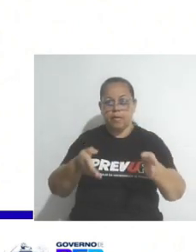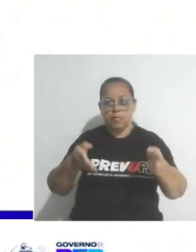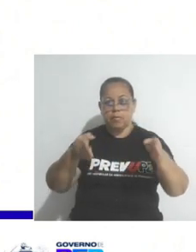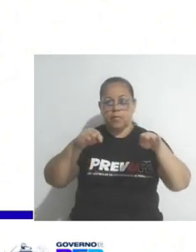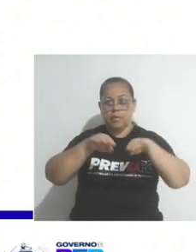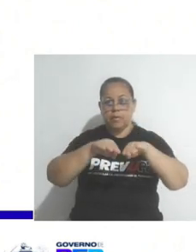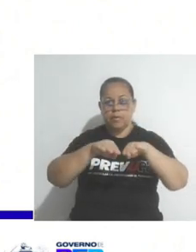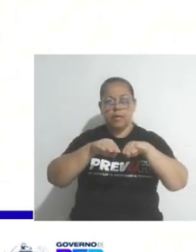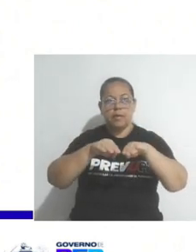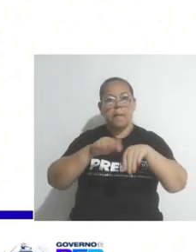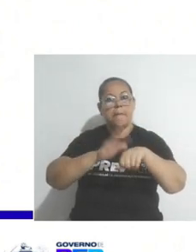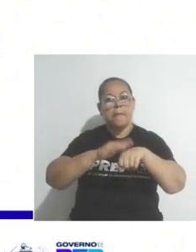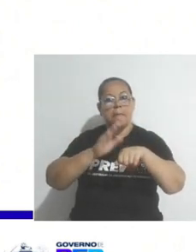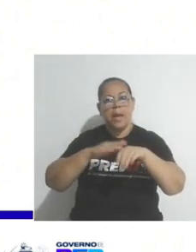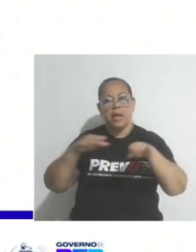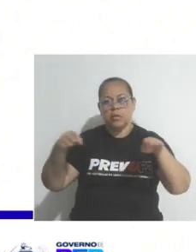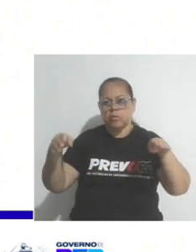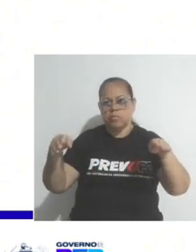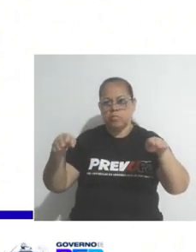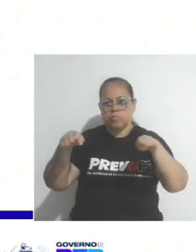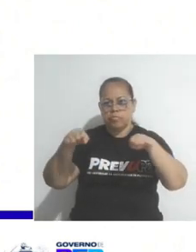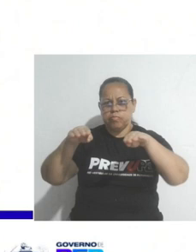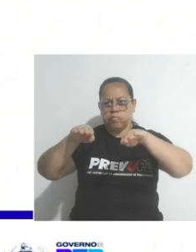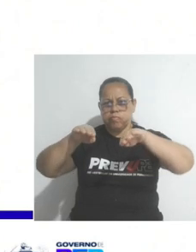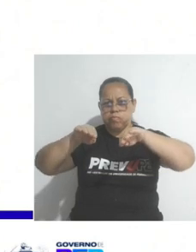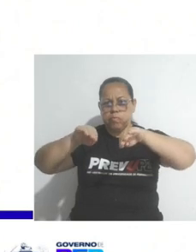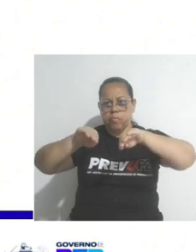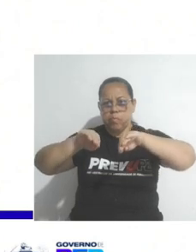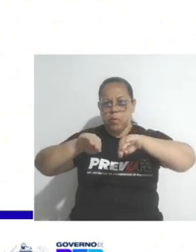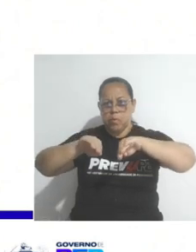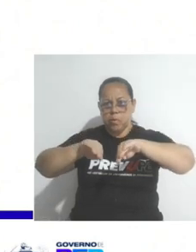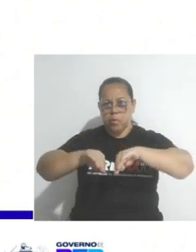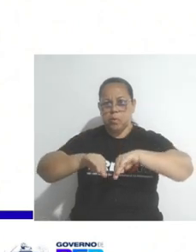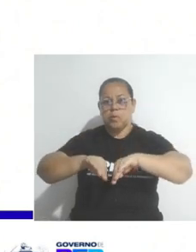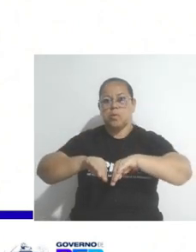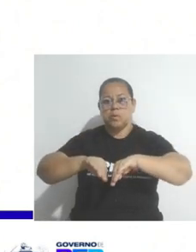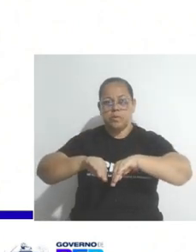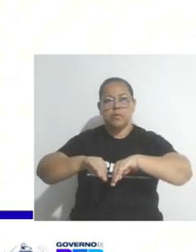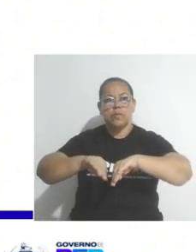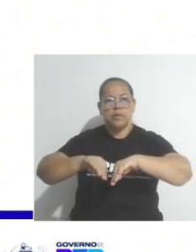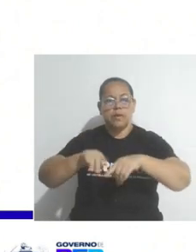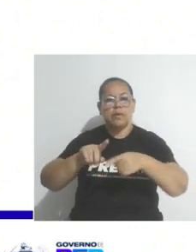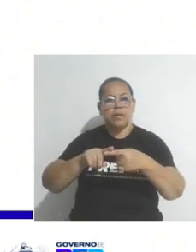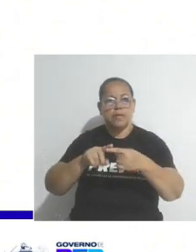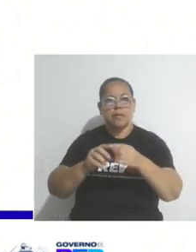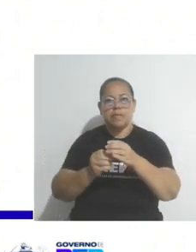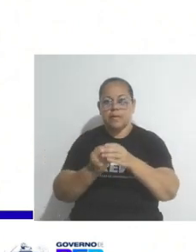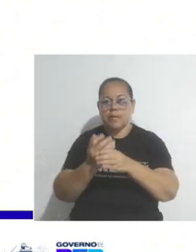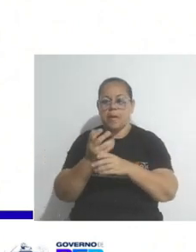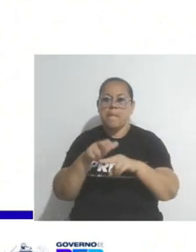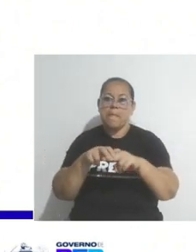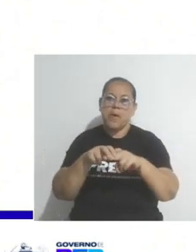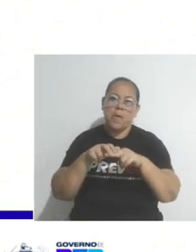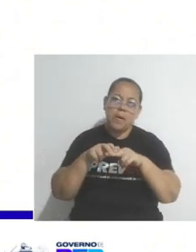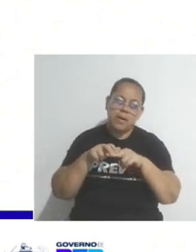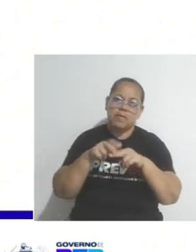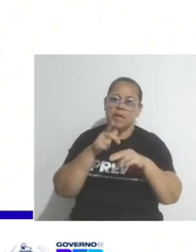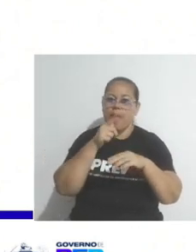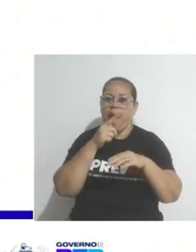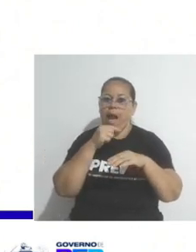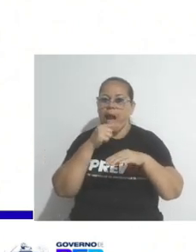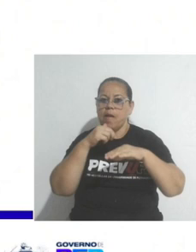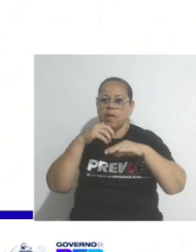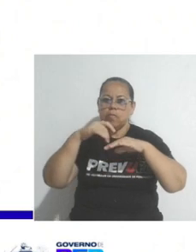aprofundada aprofundando também as fraturas que nós vamos ter por conta da infiltração